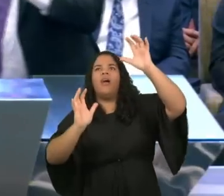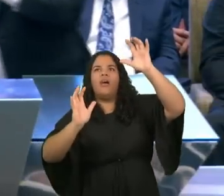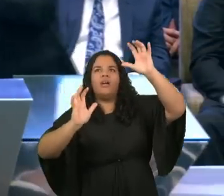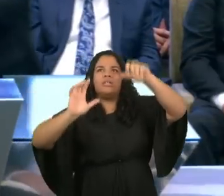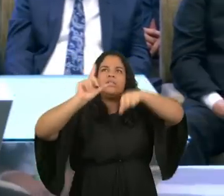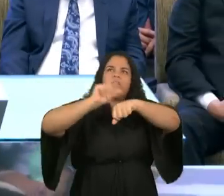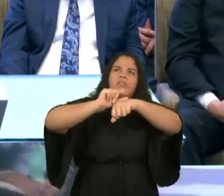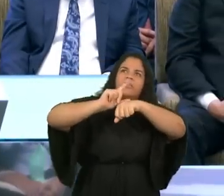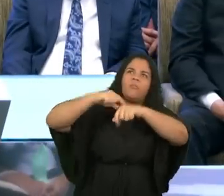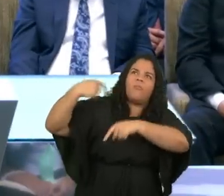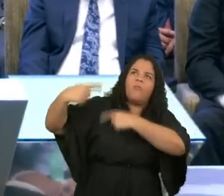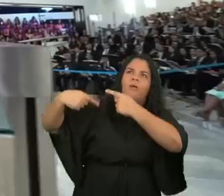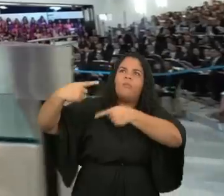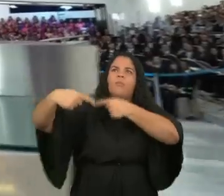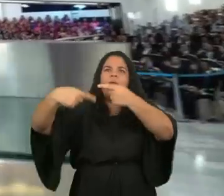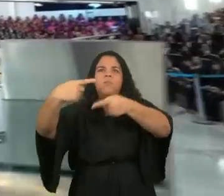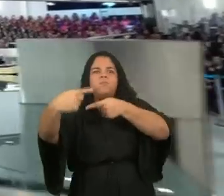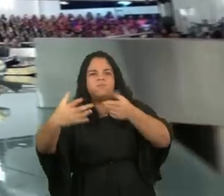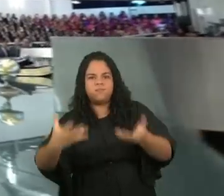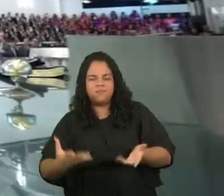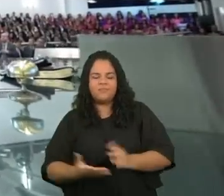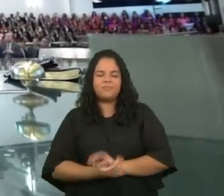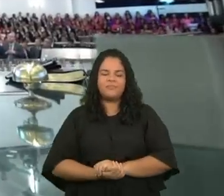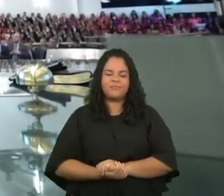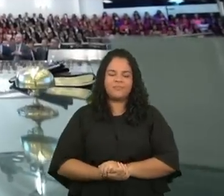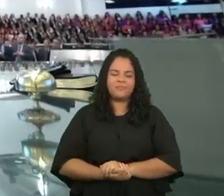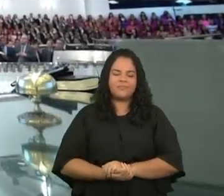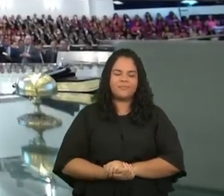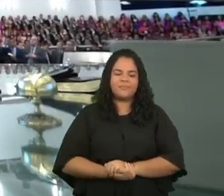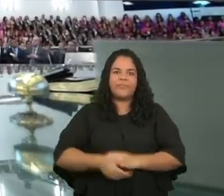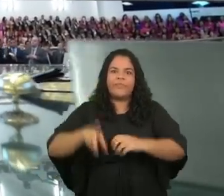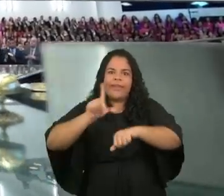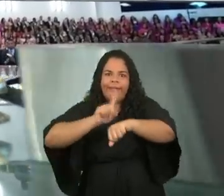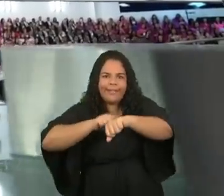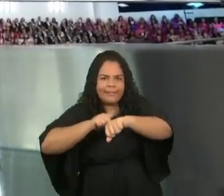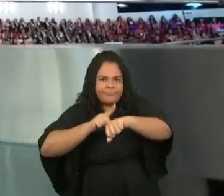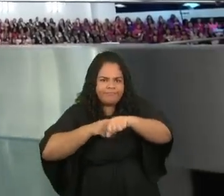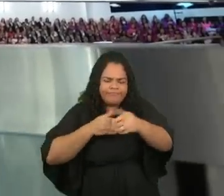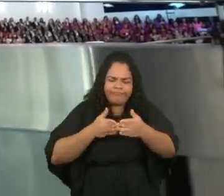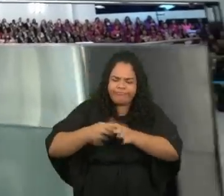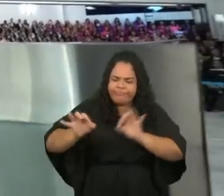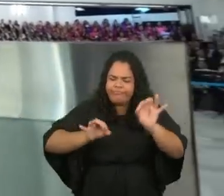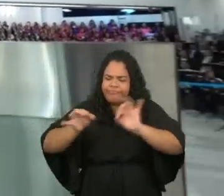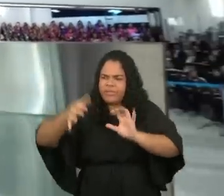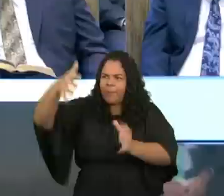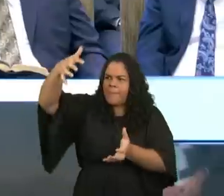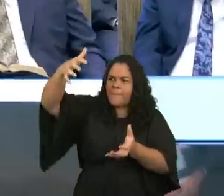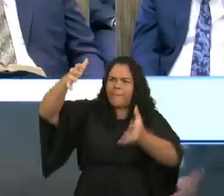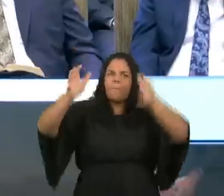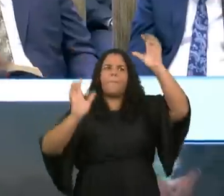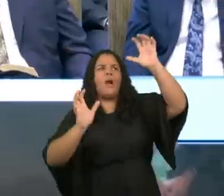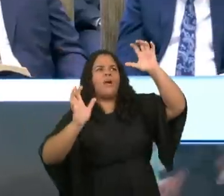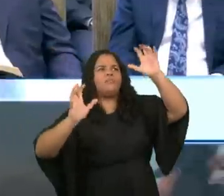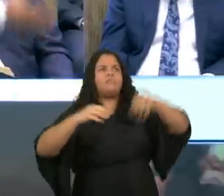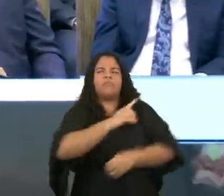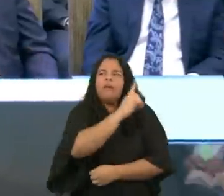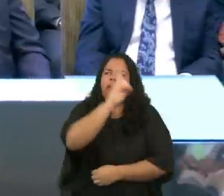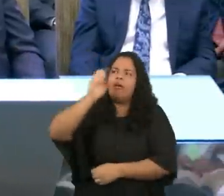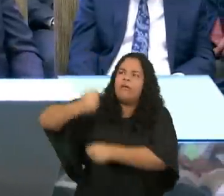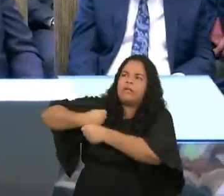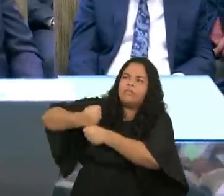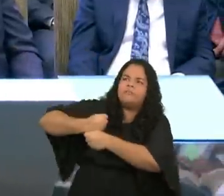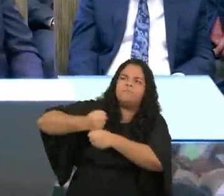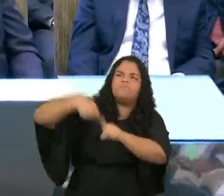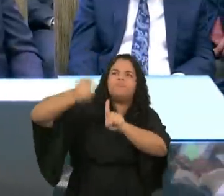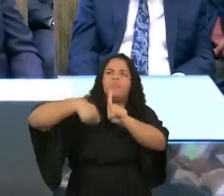Na Septuaginta é traduzido como kairós: tempos determinados, estações. E para dias e para anos. Diga glória a Deus.